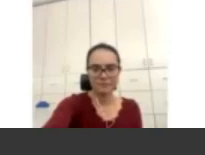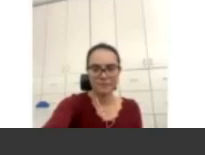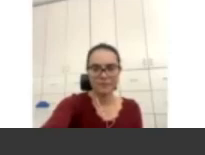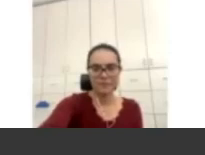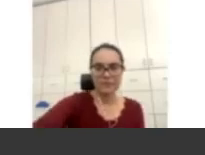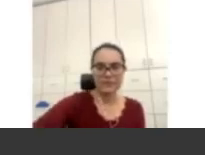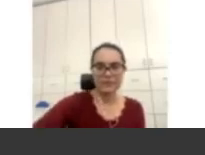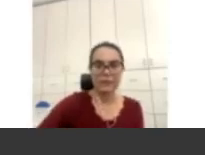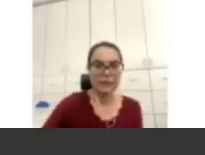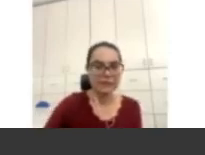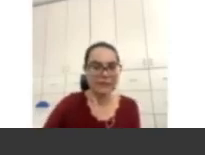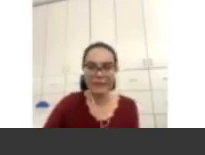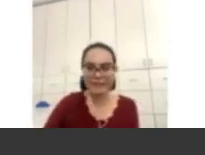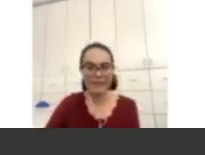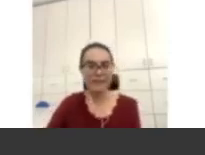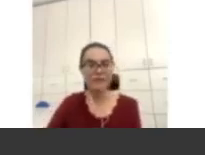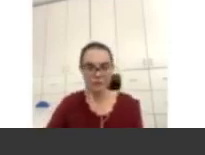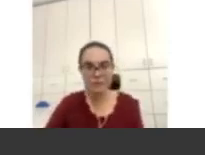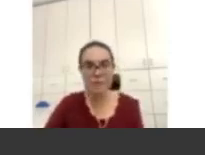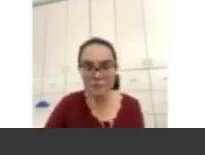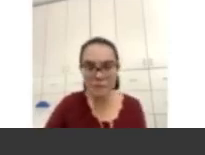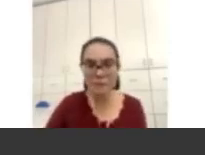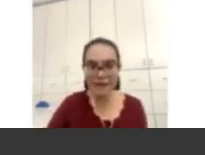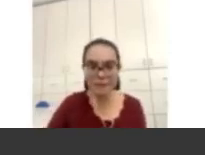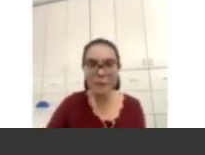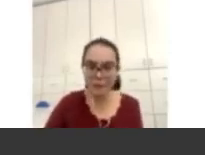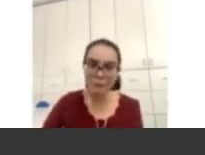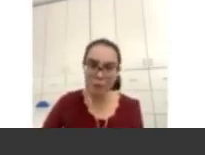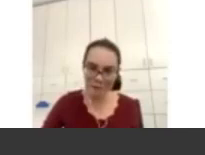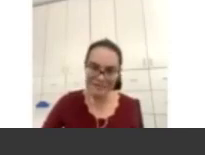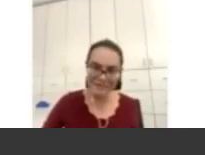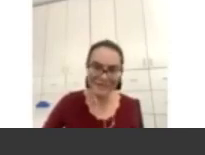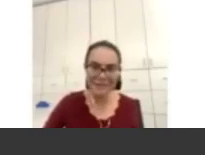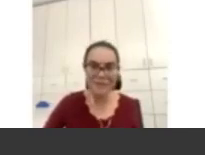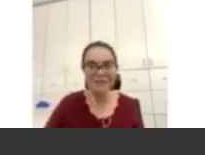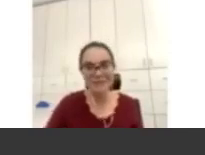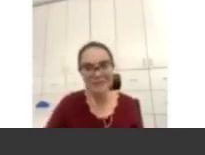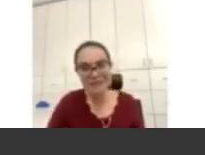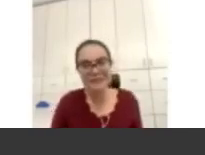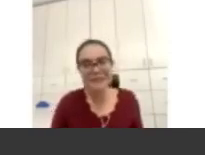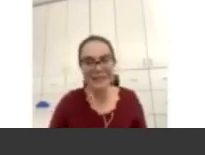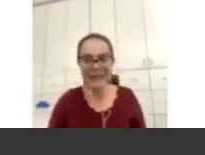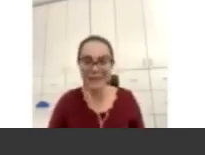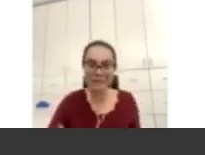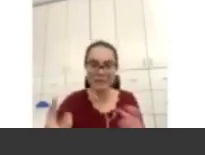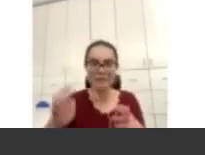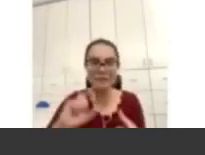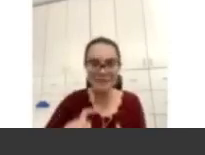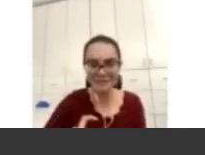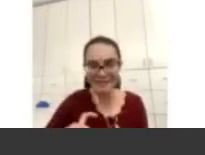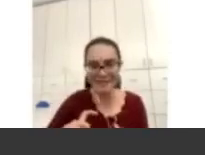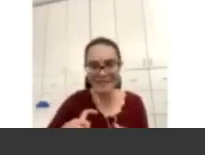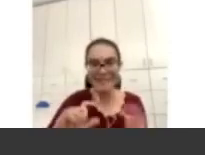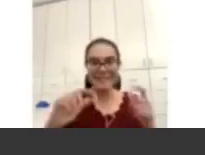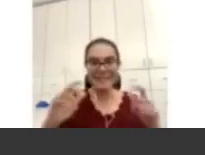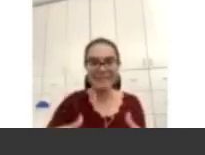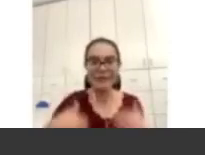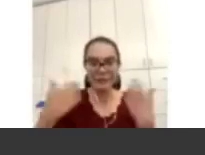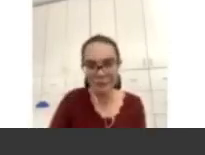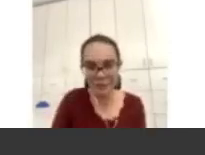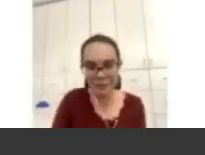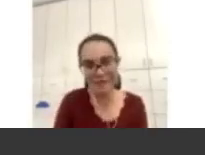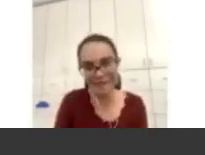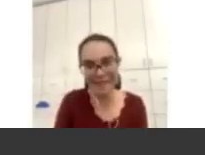isso? Então, Mick, na realidade, nós fomos o primeiro PAC Monkeypox, né? Inclusive, a gente fez a retrotradução deles